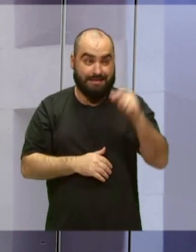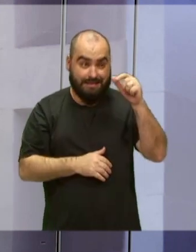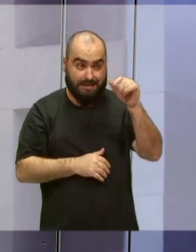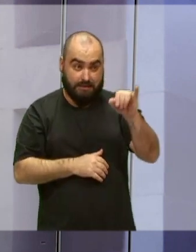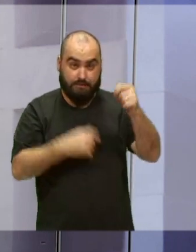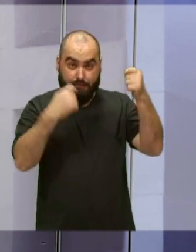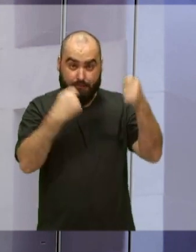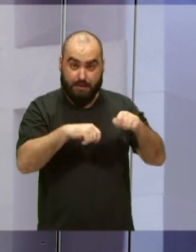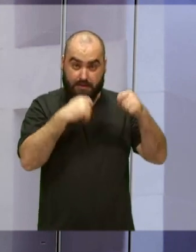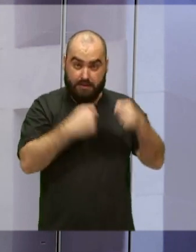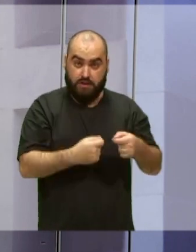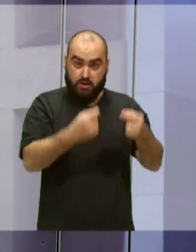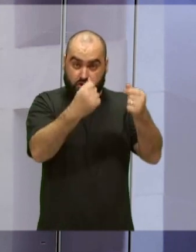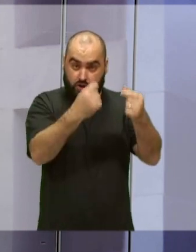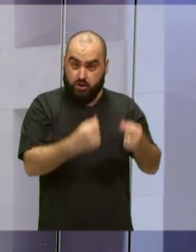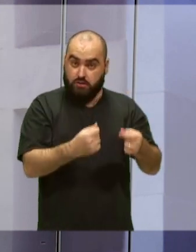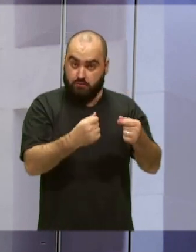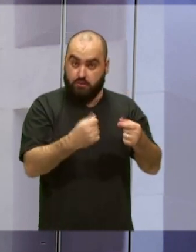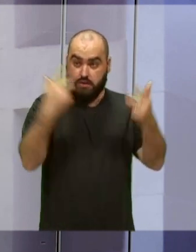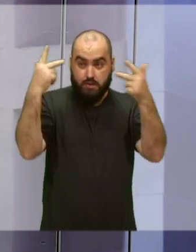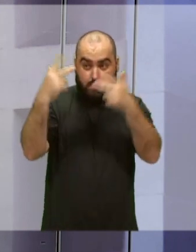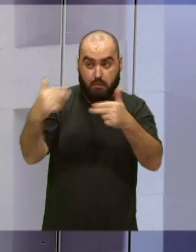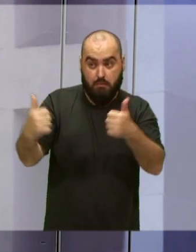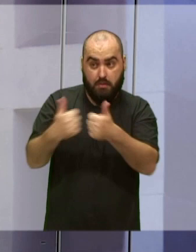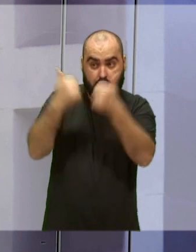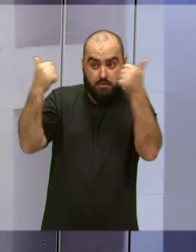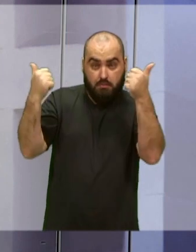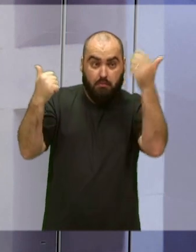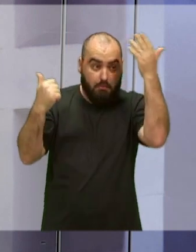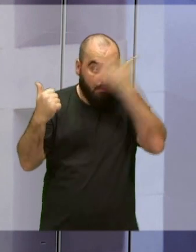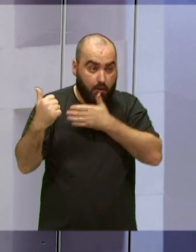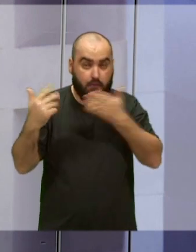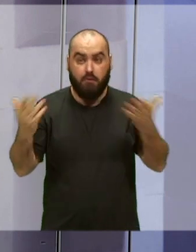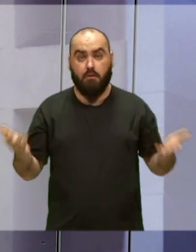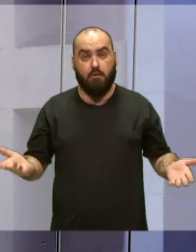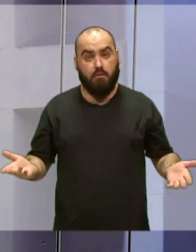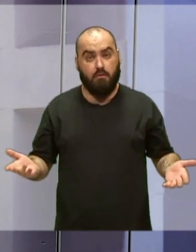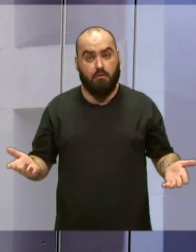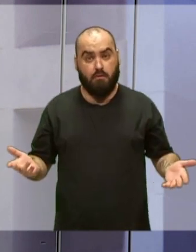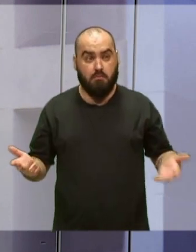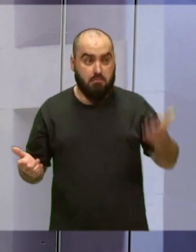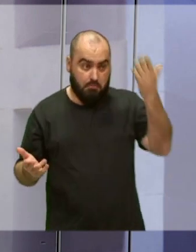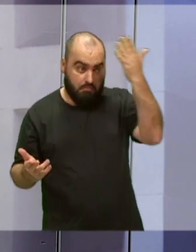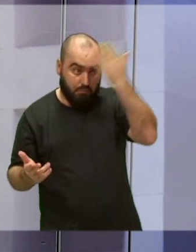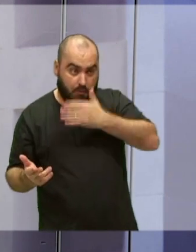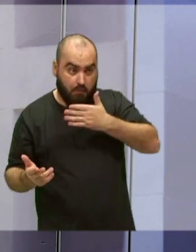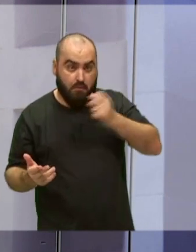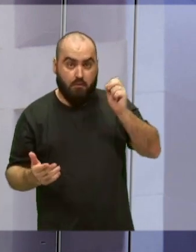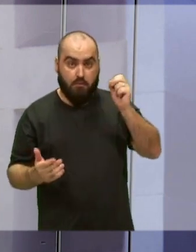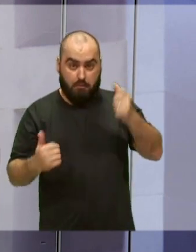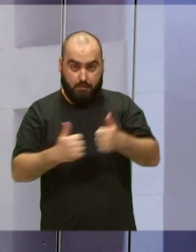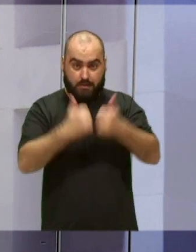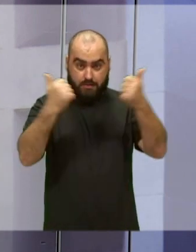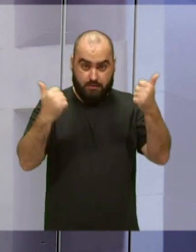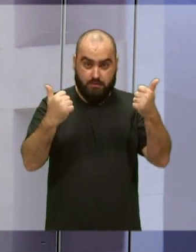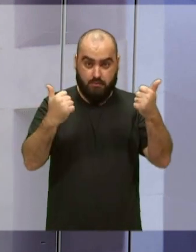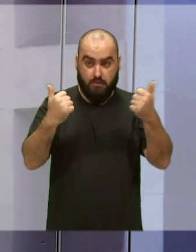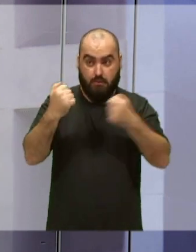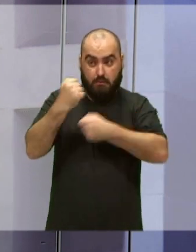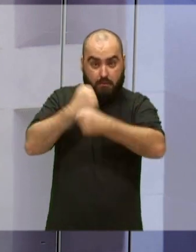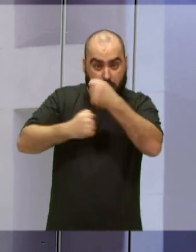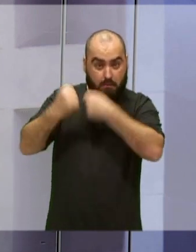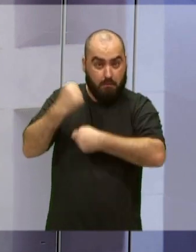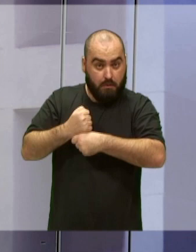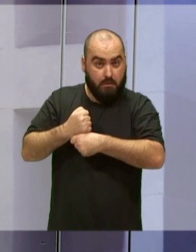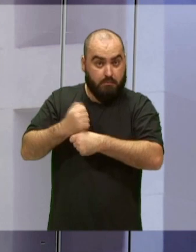de de dinheiro como precisava PR marejada comprova toda a comprovação da marejada de um ano anterior